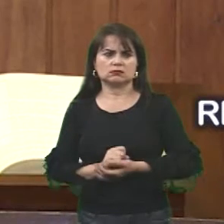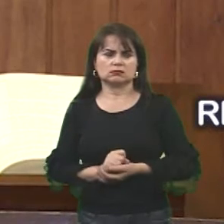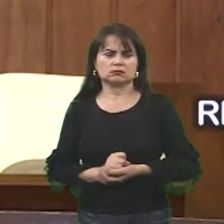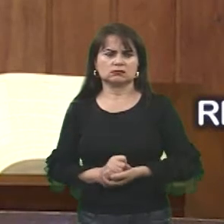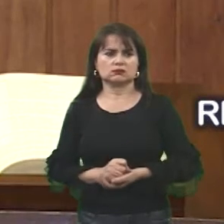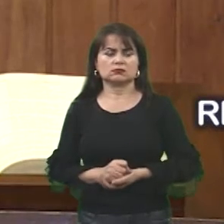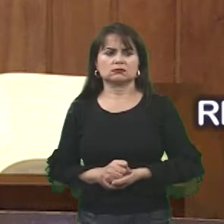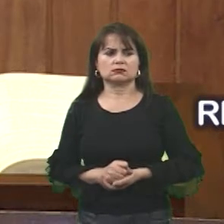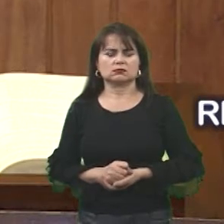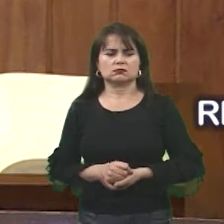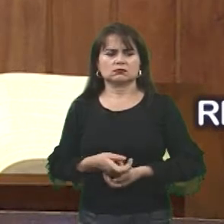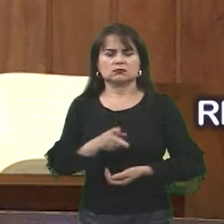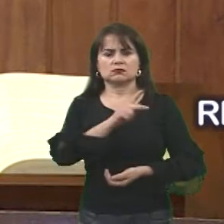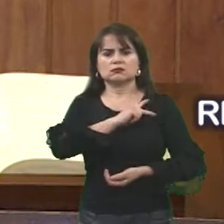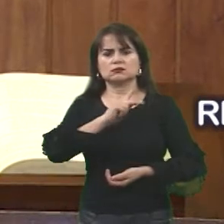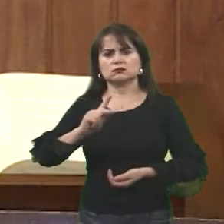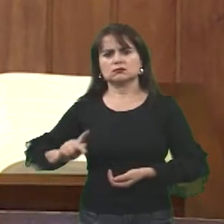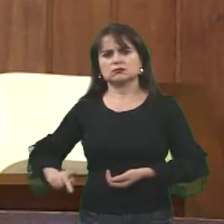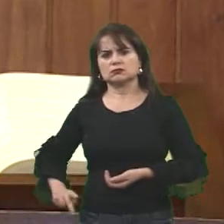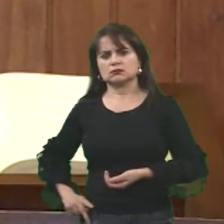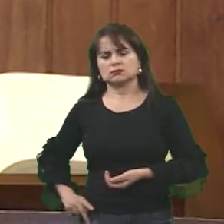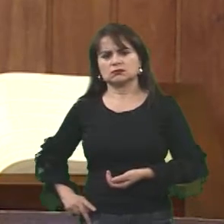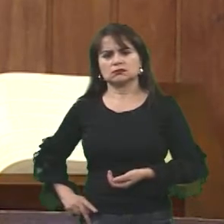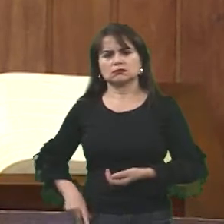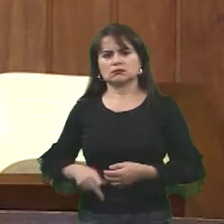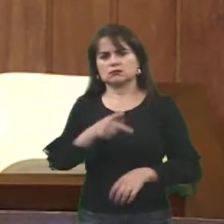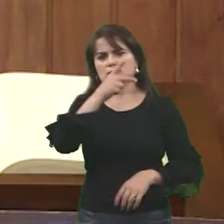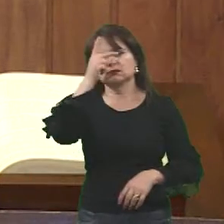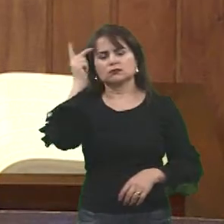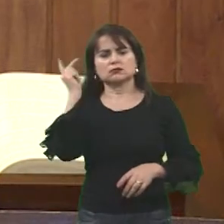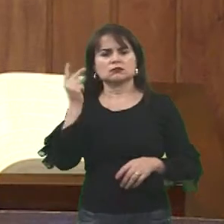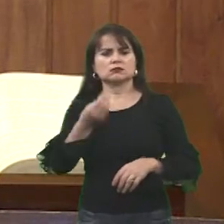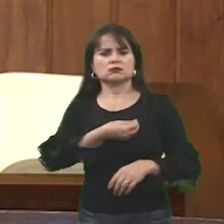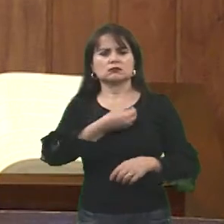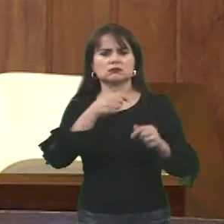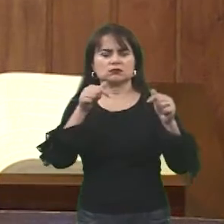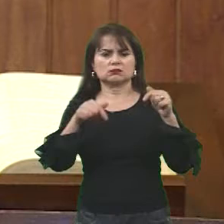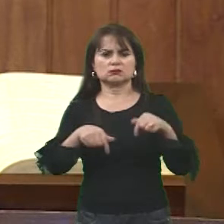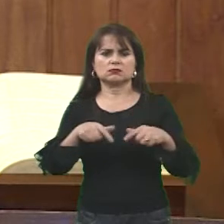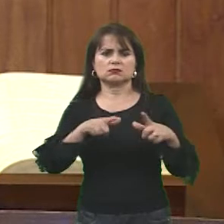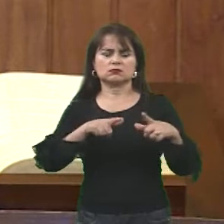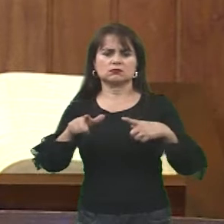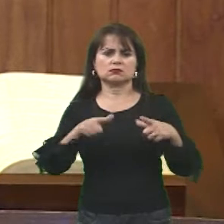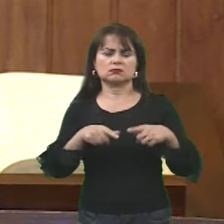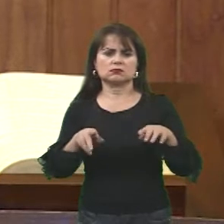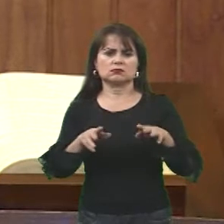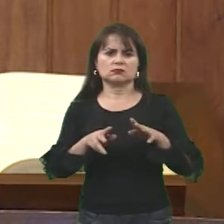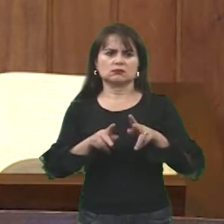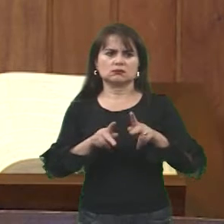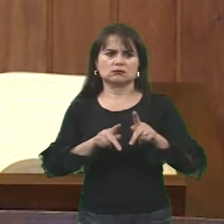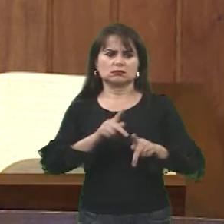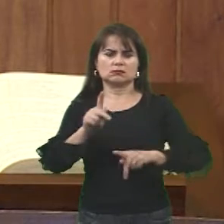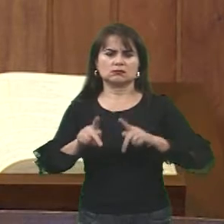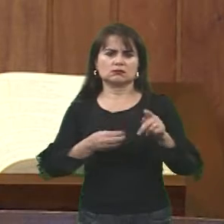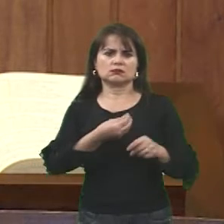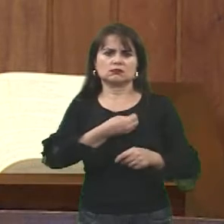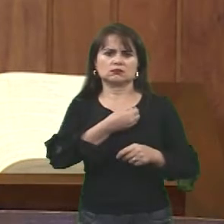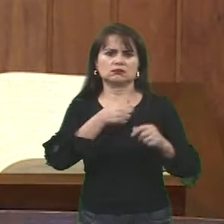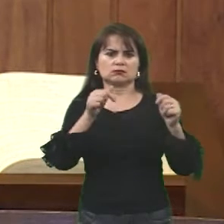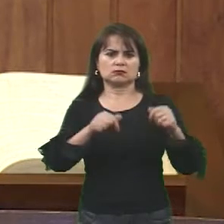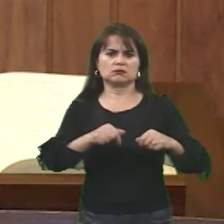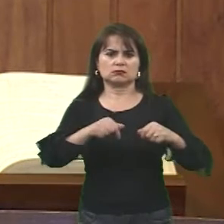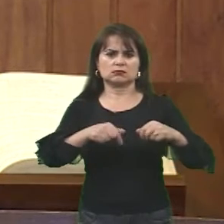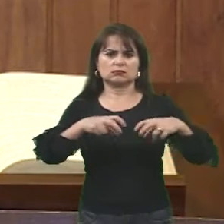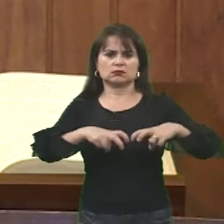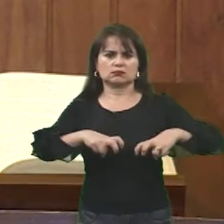Marcos Rezende, demais vereadores, funcionários que nos auxiliam nos trabalhos, também a população aqui presente junto à galeria,